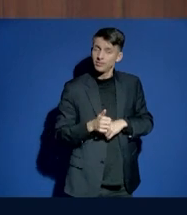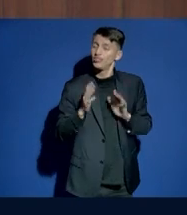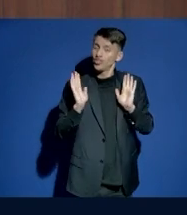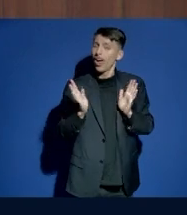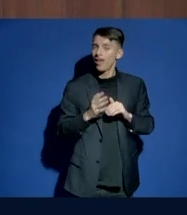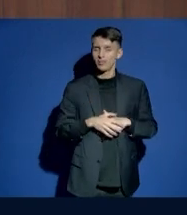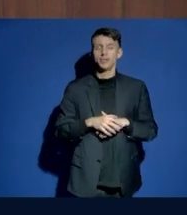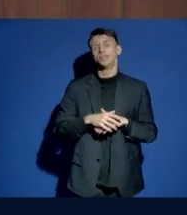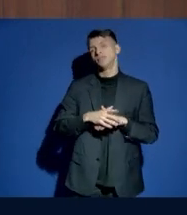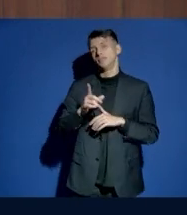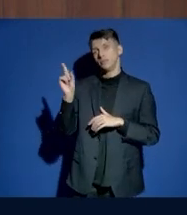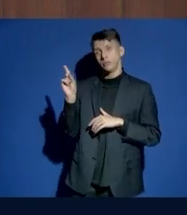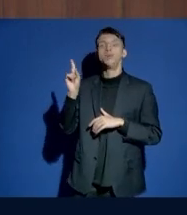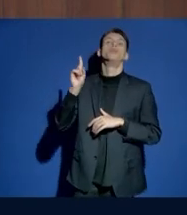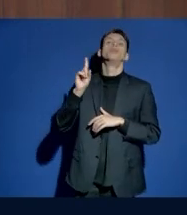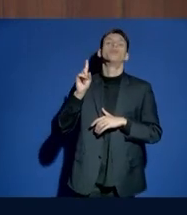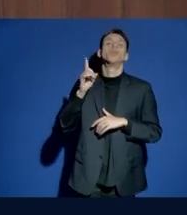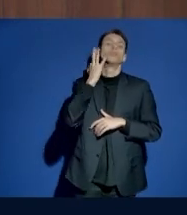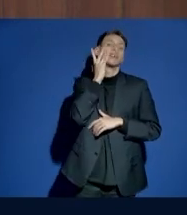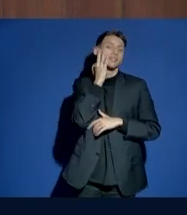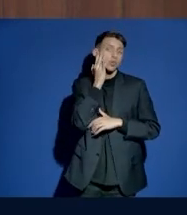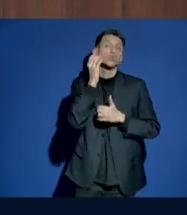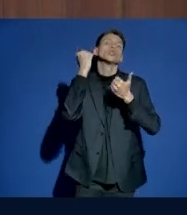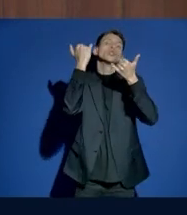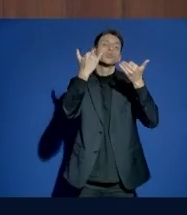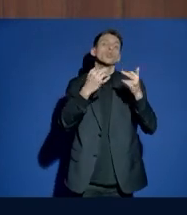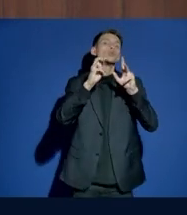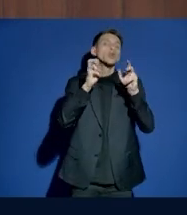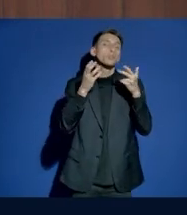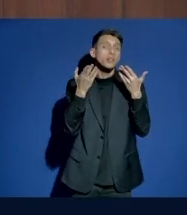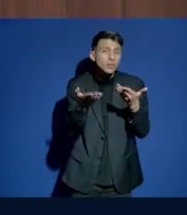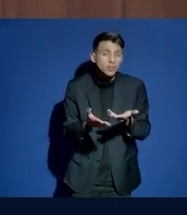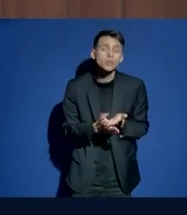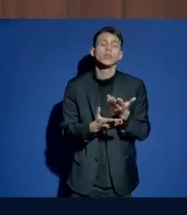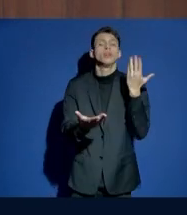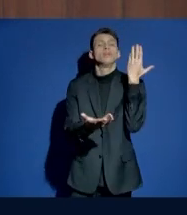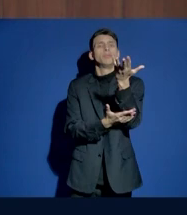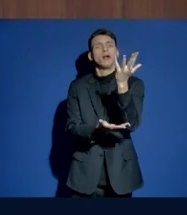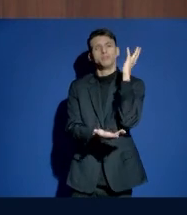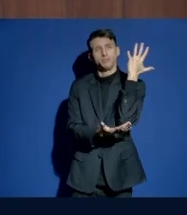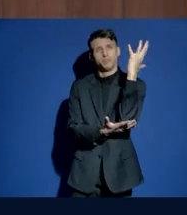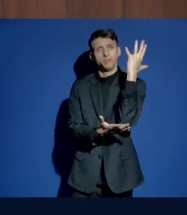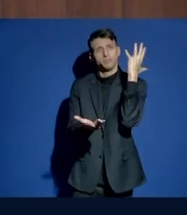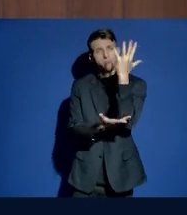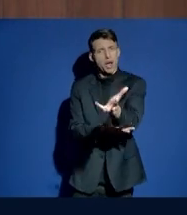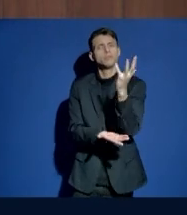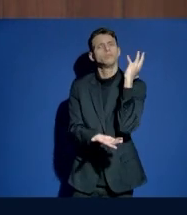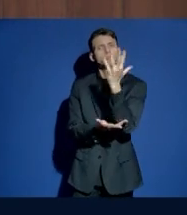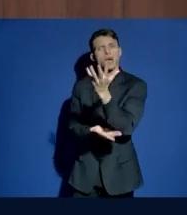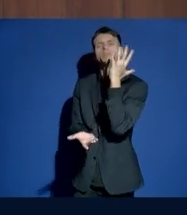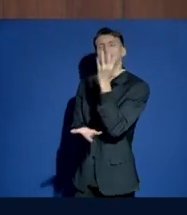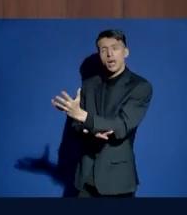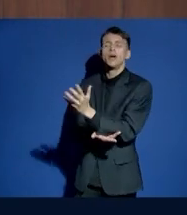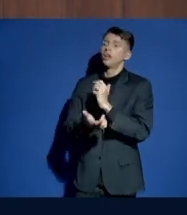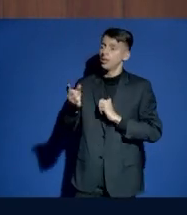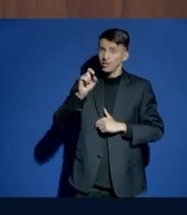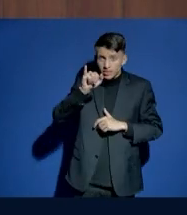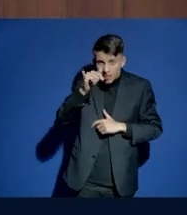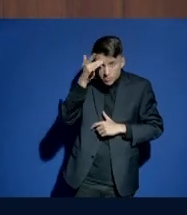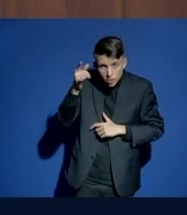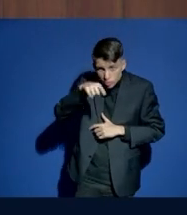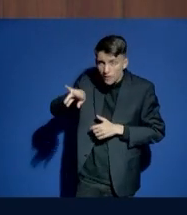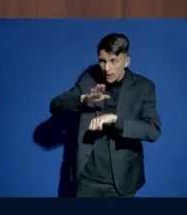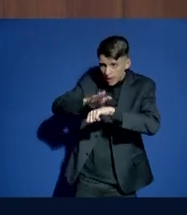Como disse que foi responsavelmente desmatado será punido terá que ser recuperado aquela área